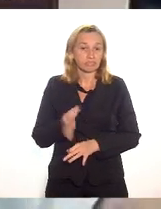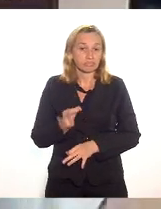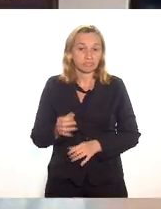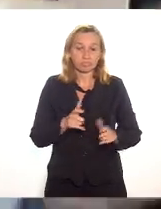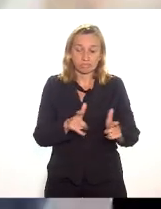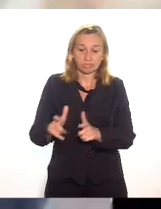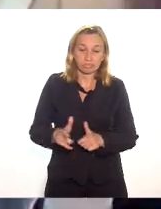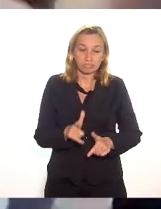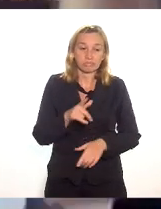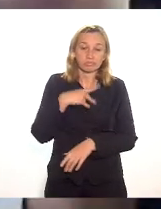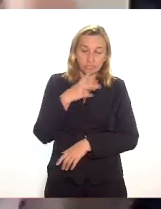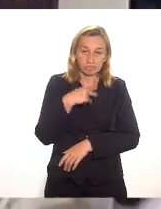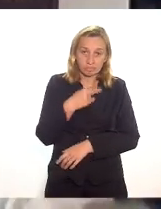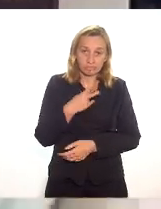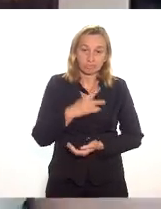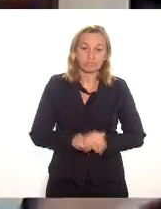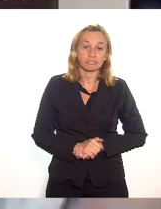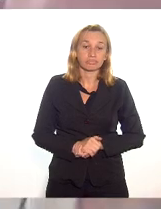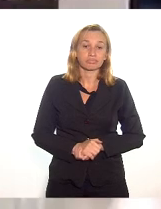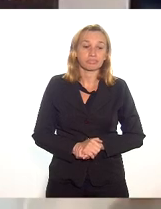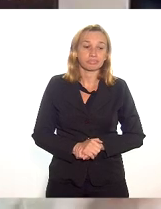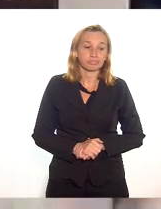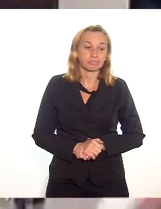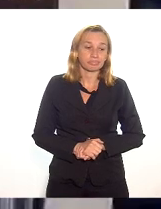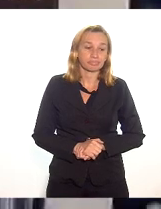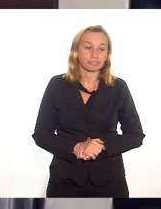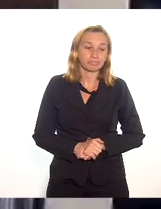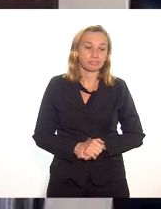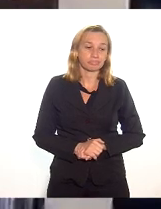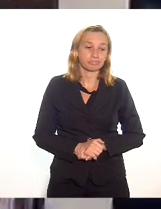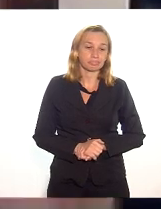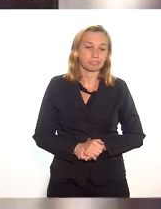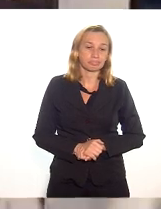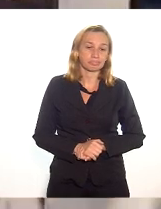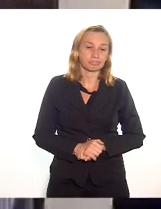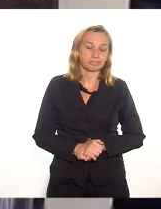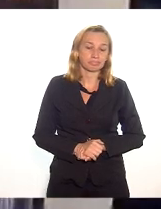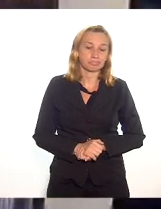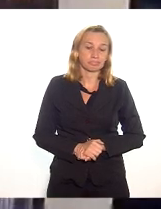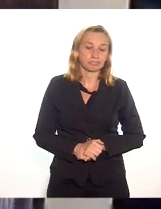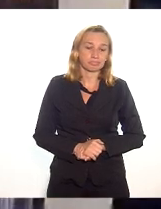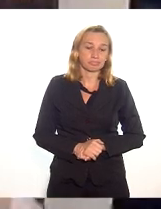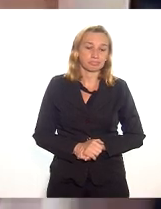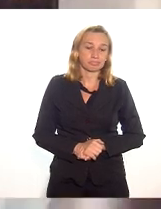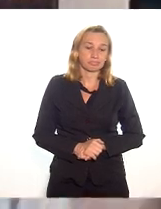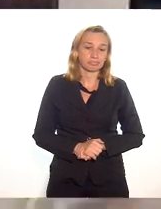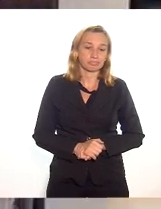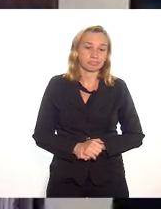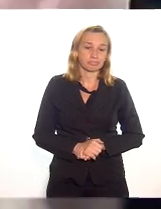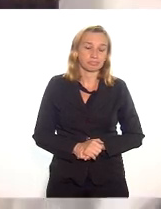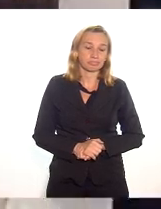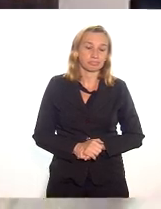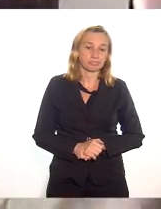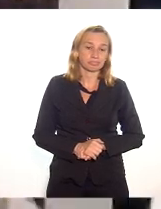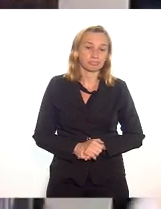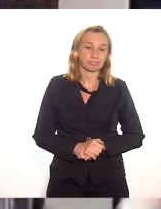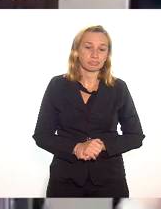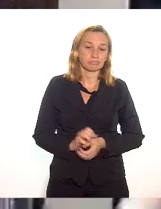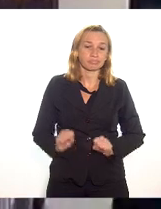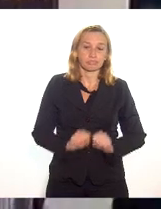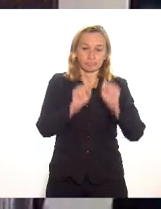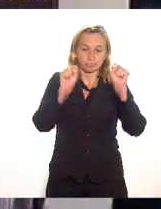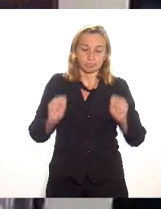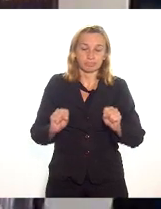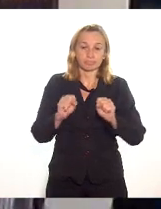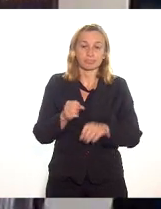anunciados e o que fez se voltar ao sistema